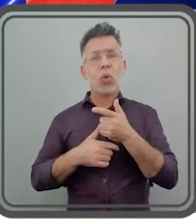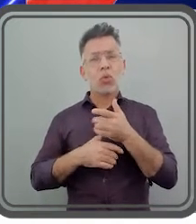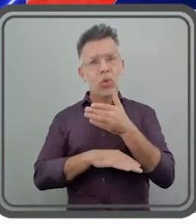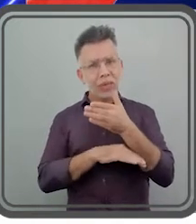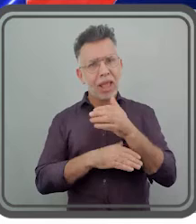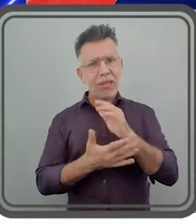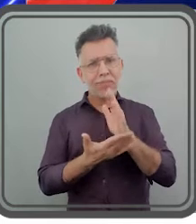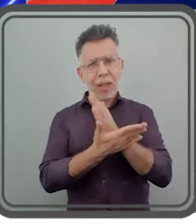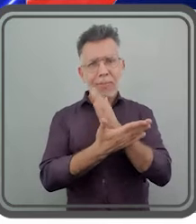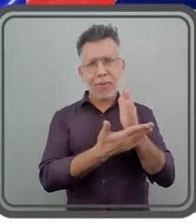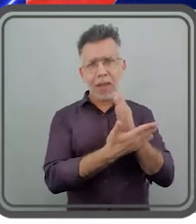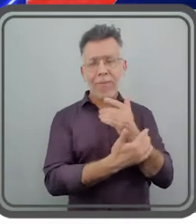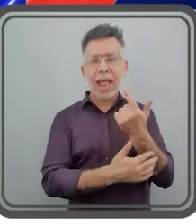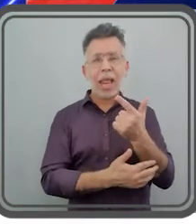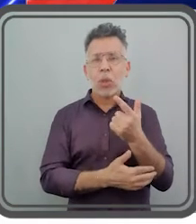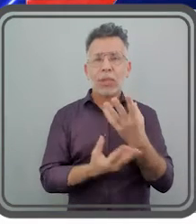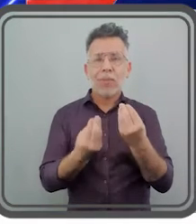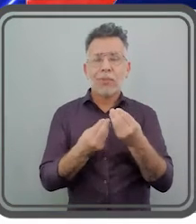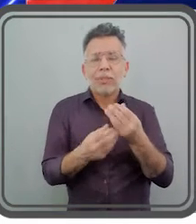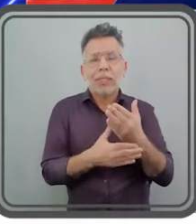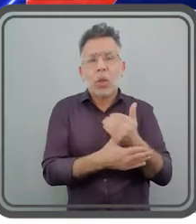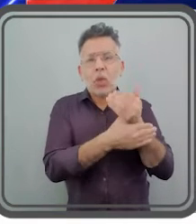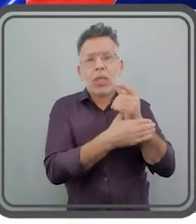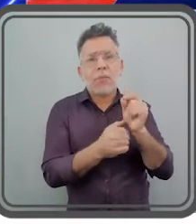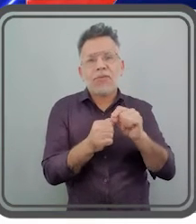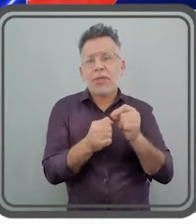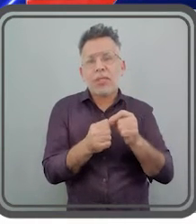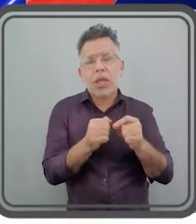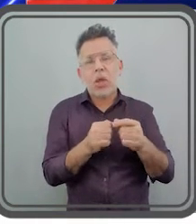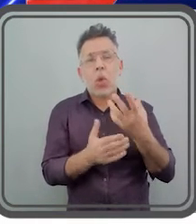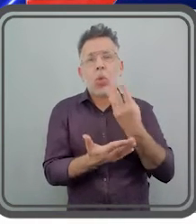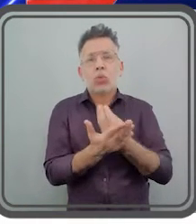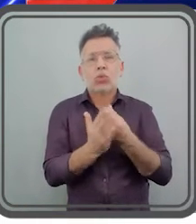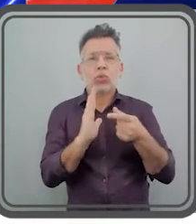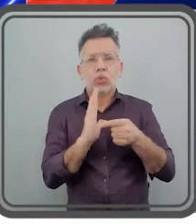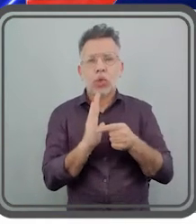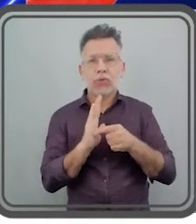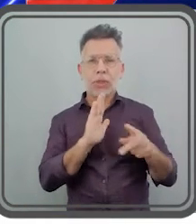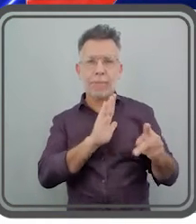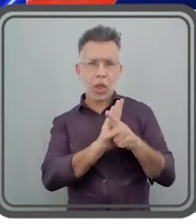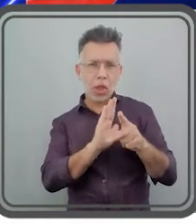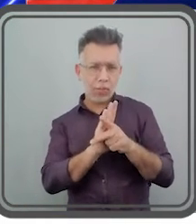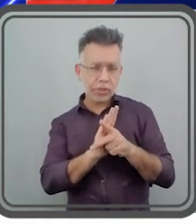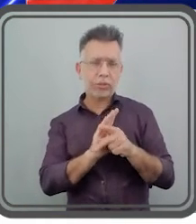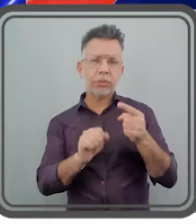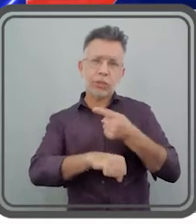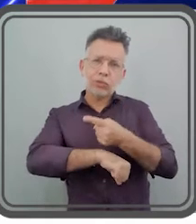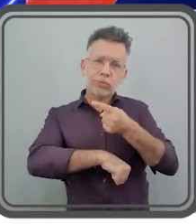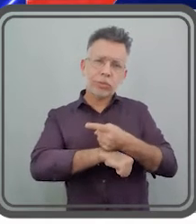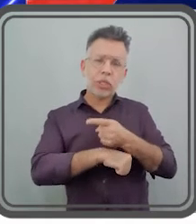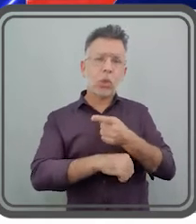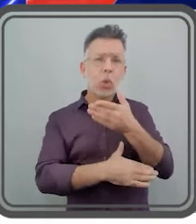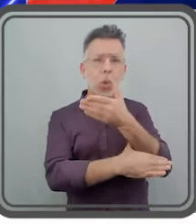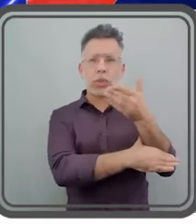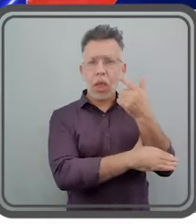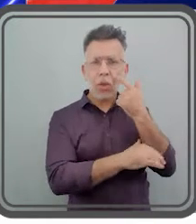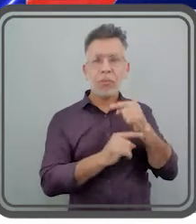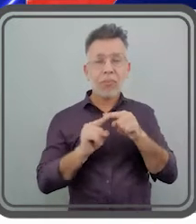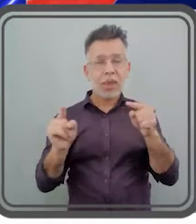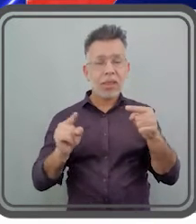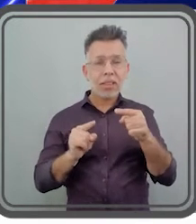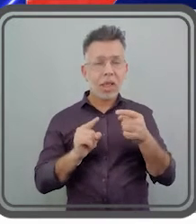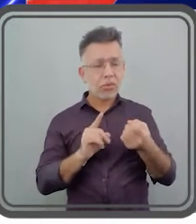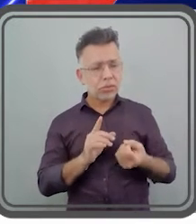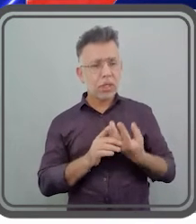fragmentadas Eles não têm frente a tecnologia para desenvolver as próprias de automação de hotel e tudo mais então gente